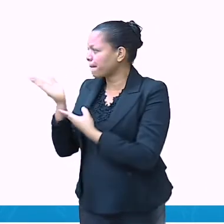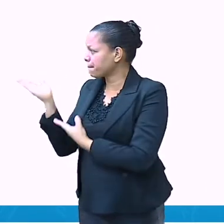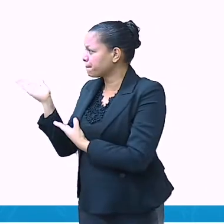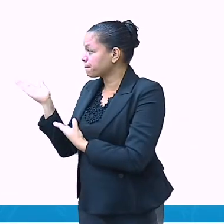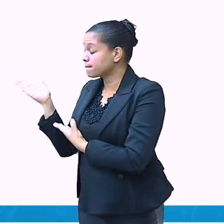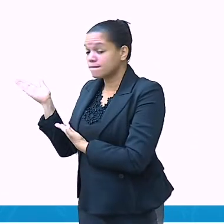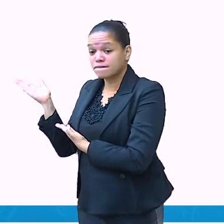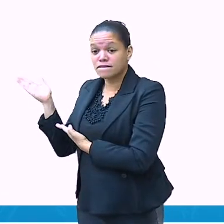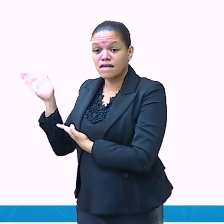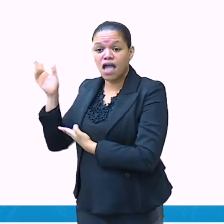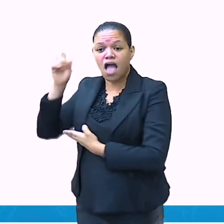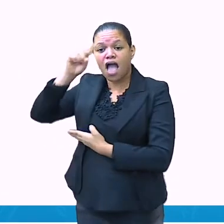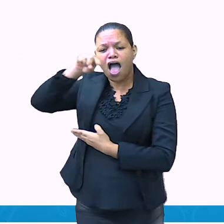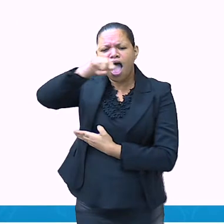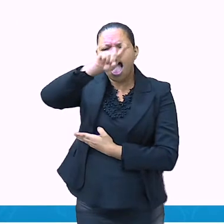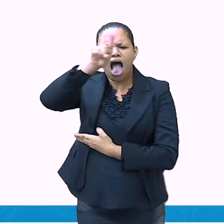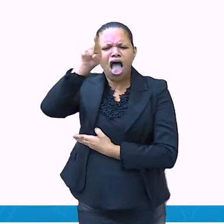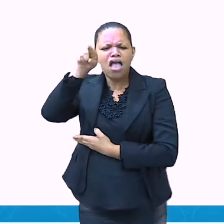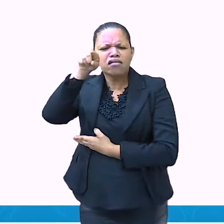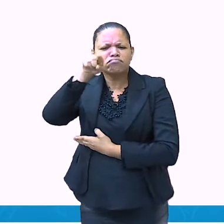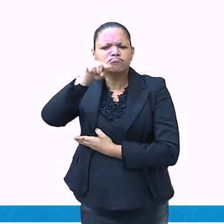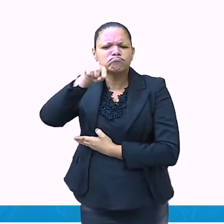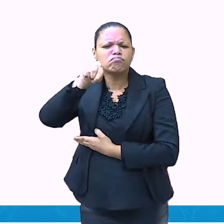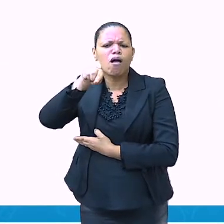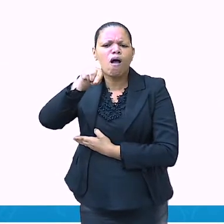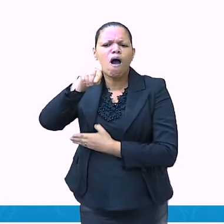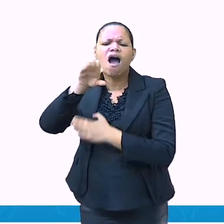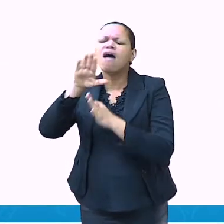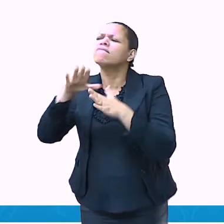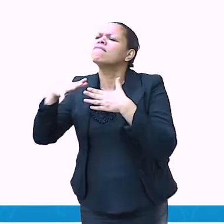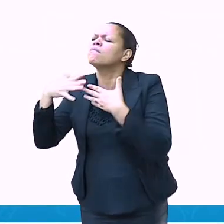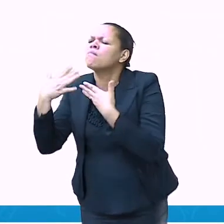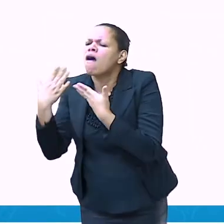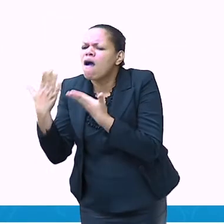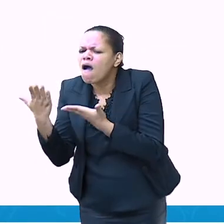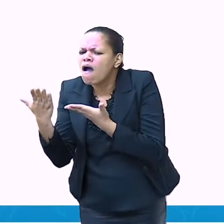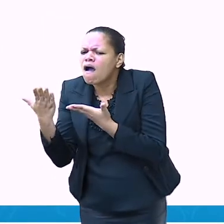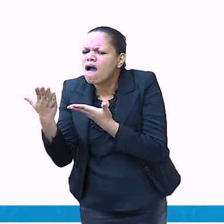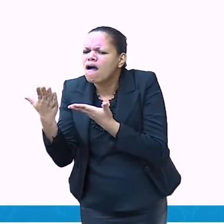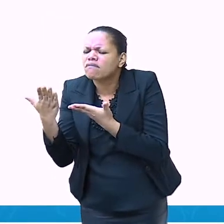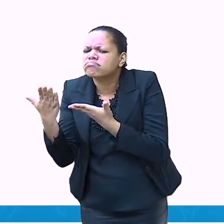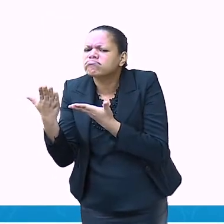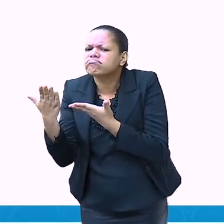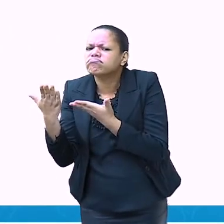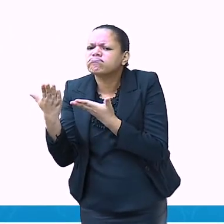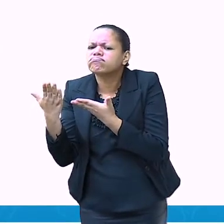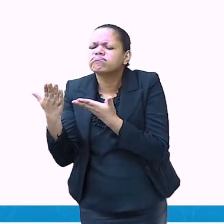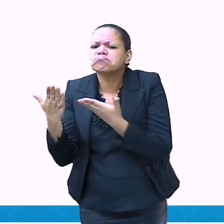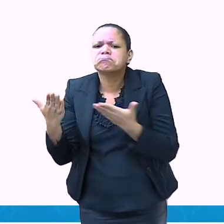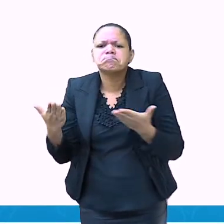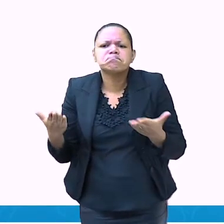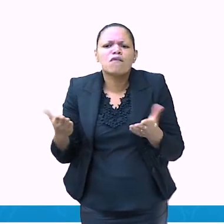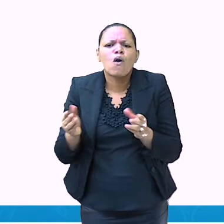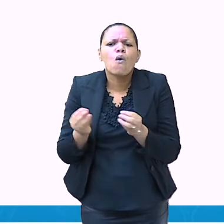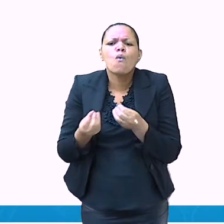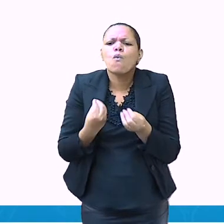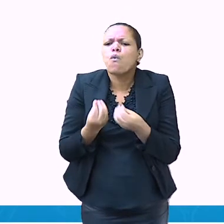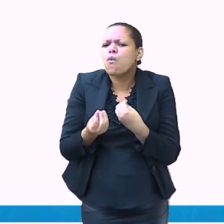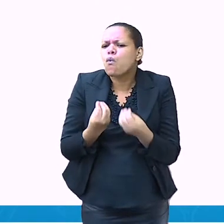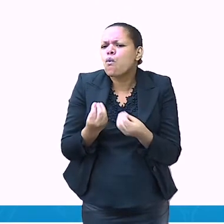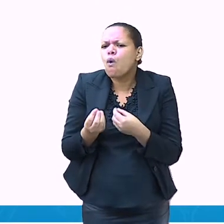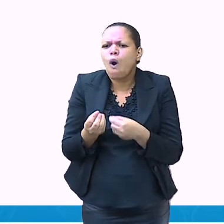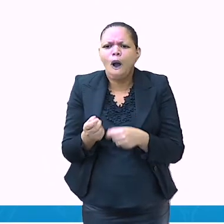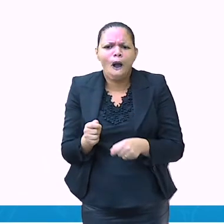Singular. Onde nós teremos os nossos pronomes pessoais. Só